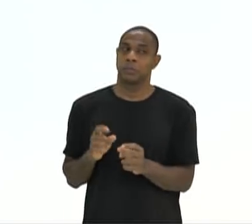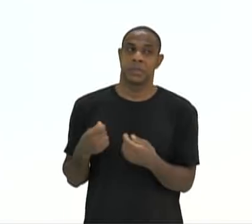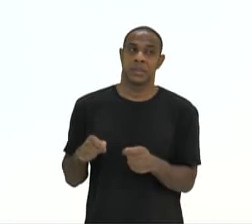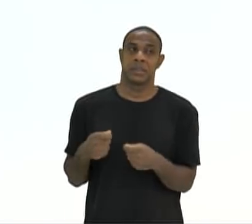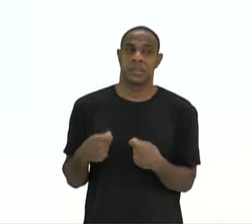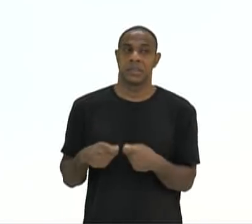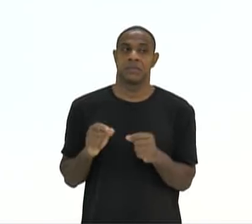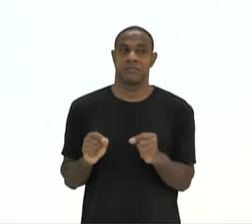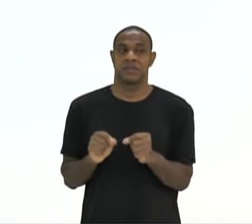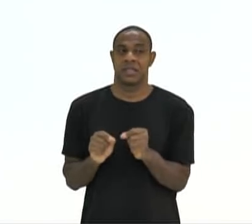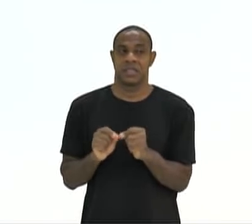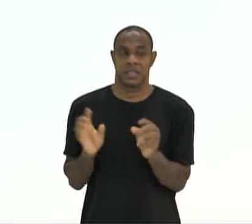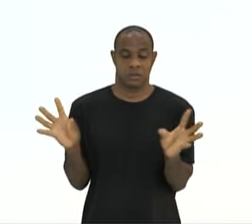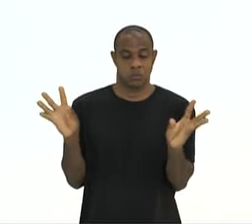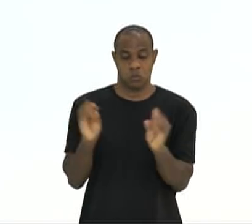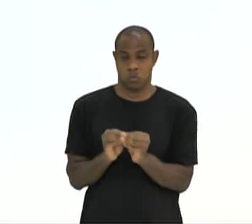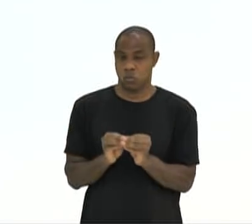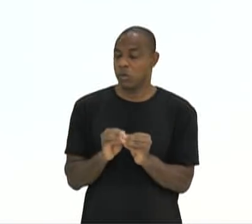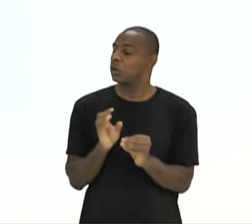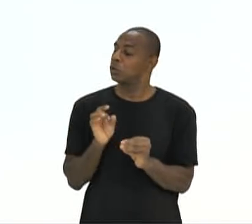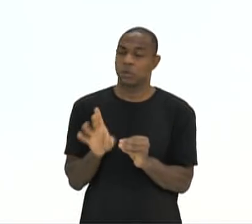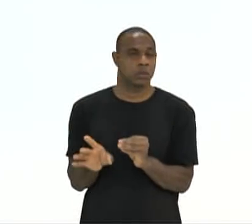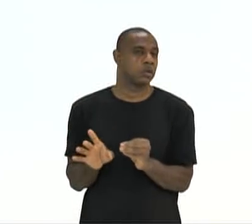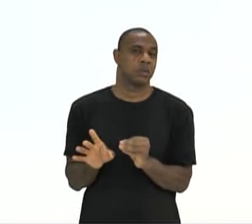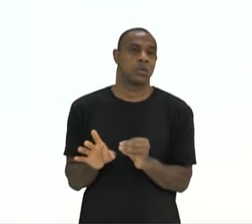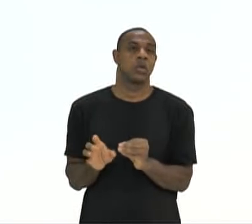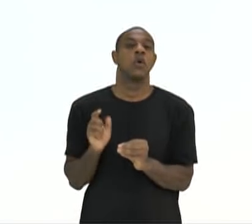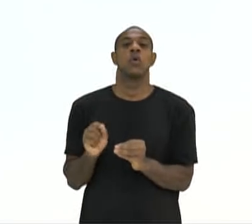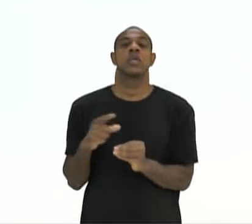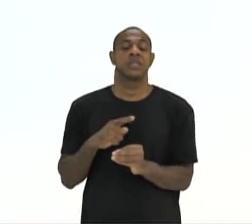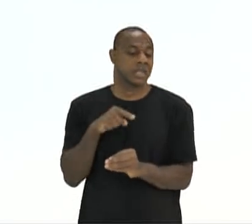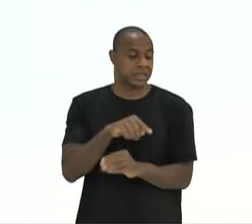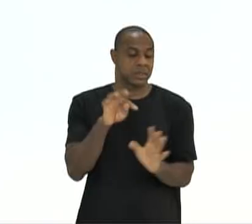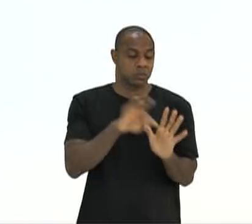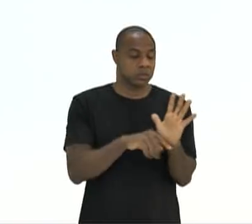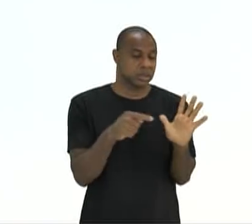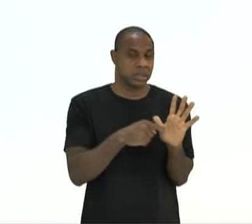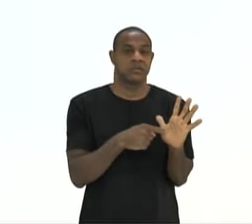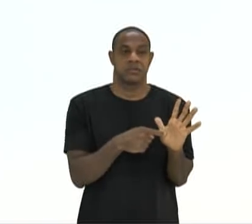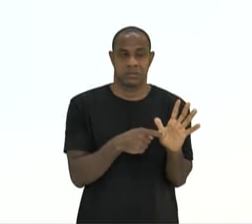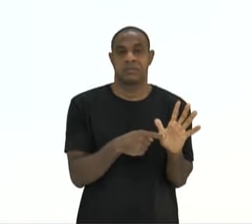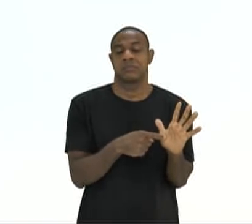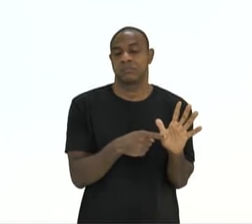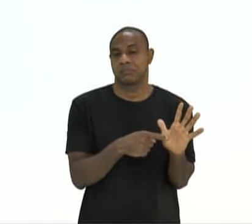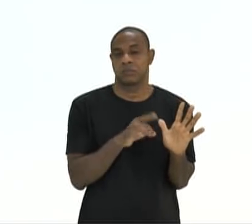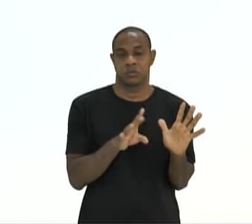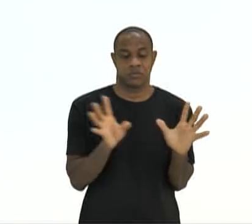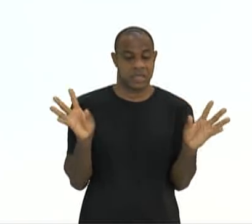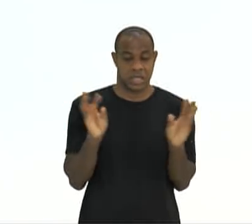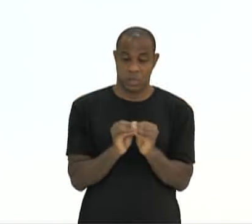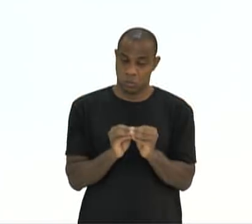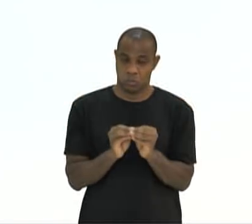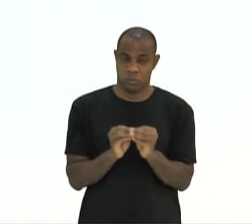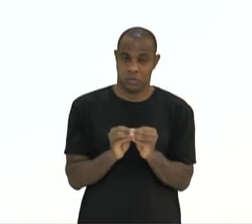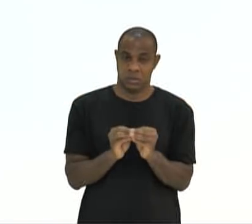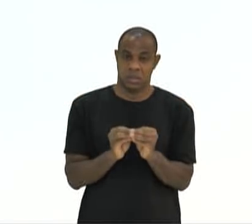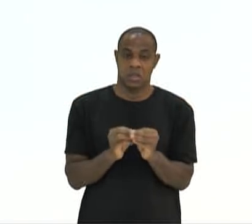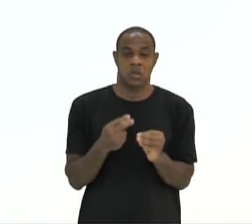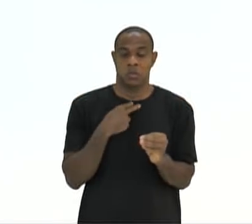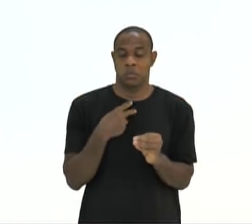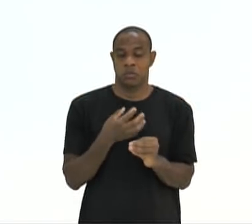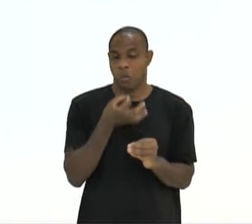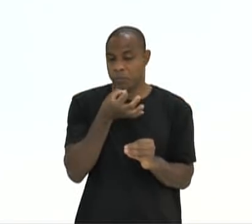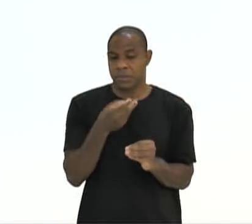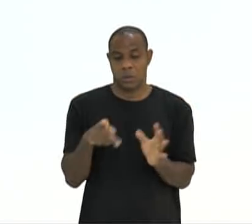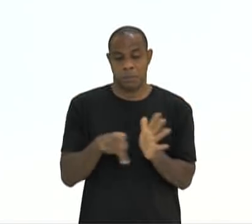tenho que fazer a síntese do que está ali posto, né? A síntese do texto, sem dar opinião, sem